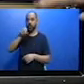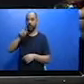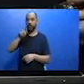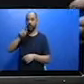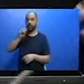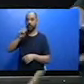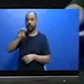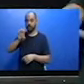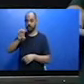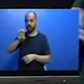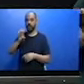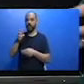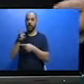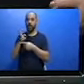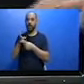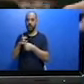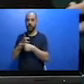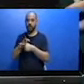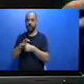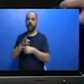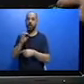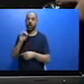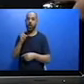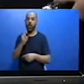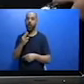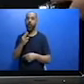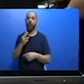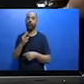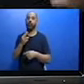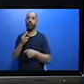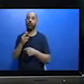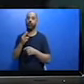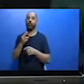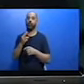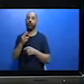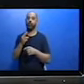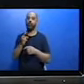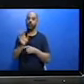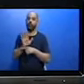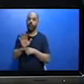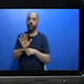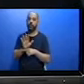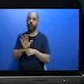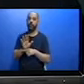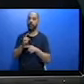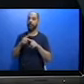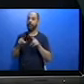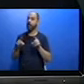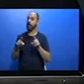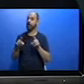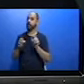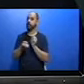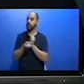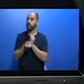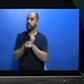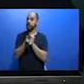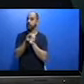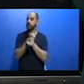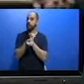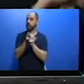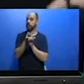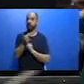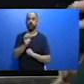uma série ou de um filme mas nela não tem um spoiler quer dizer na sinopse e não tenho